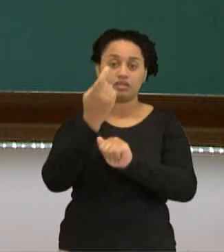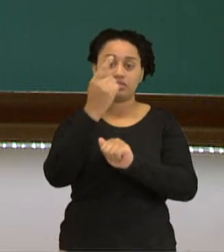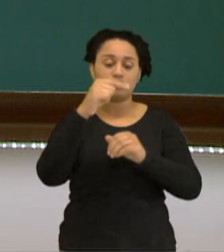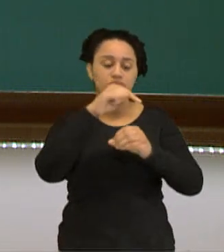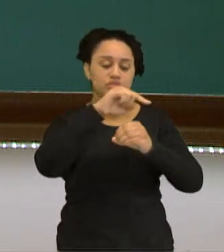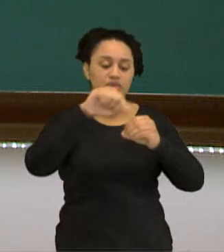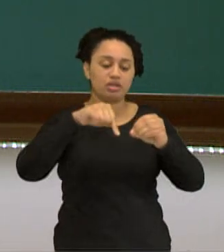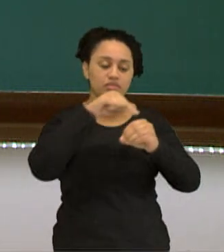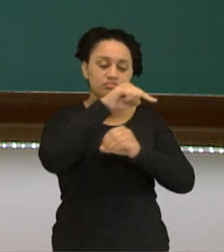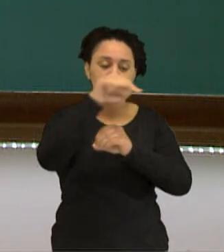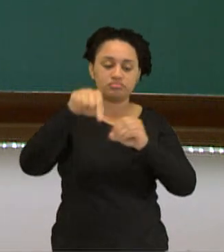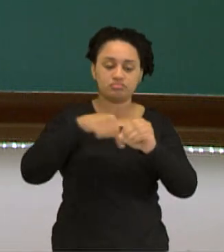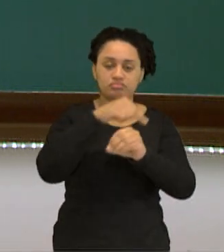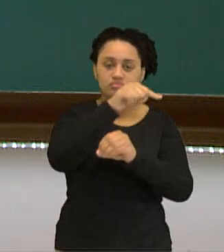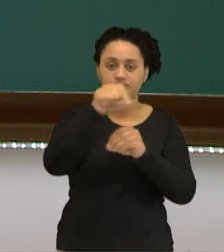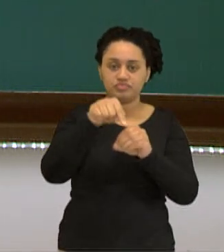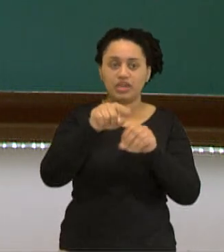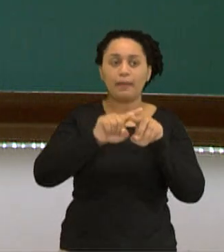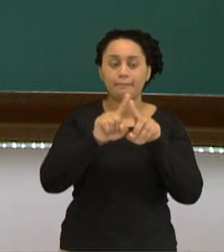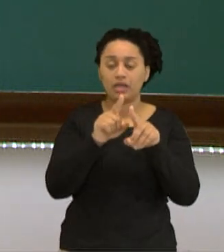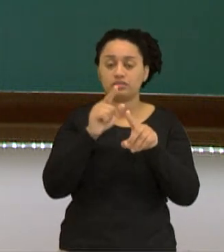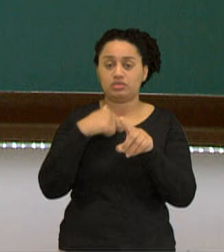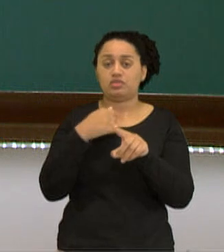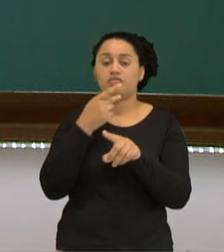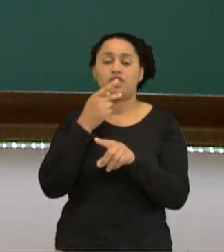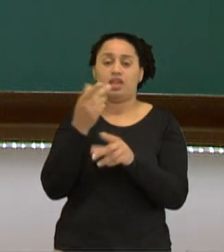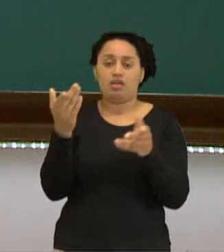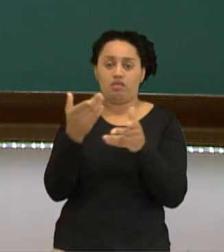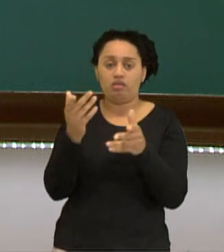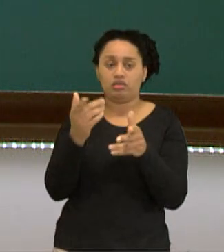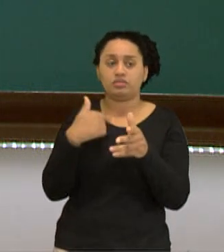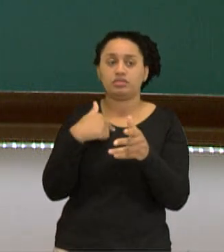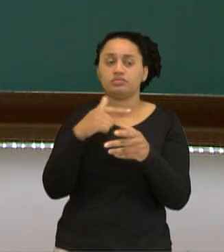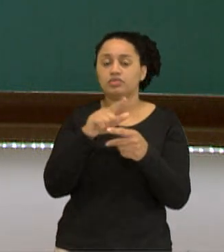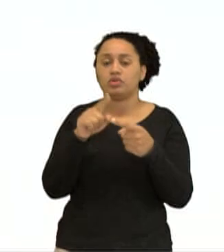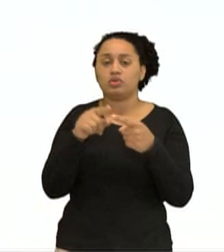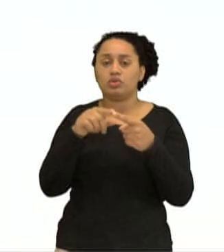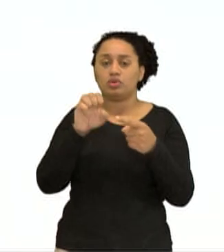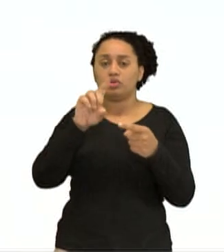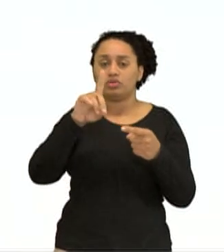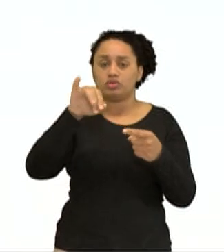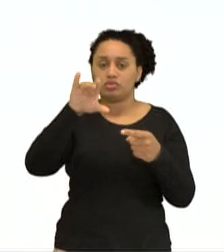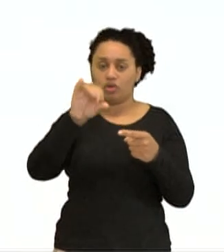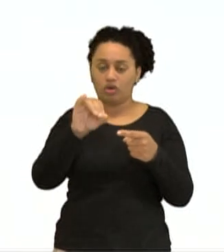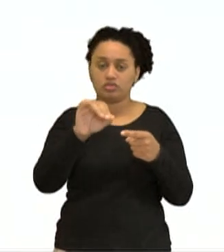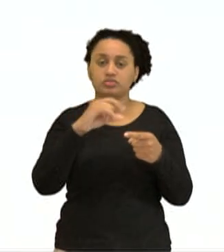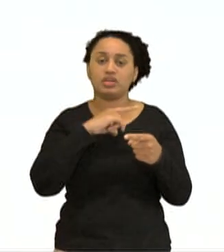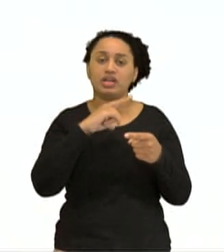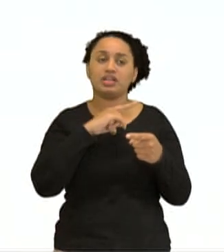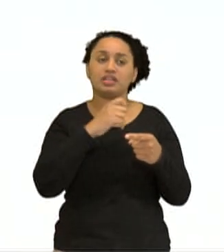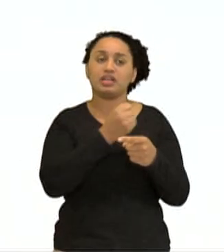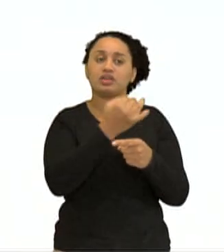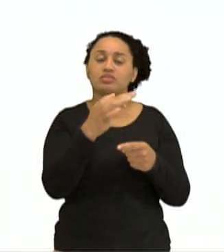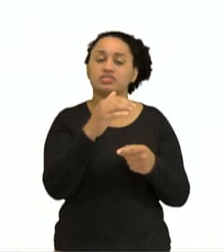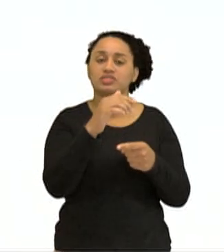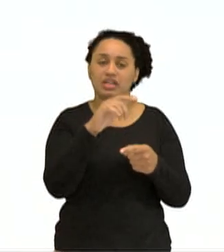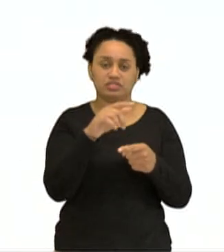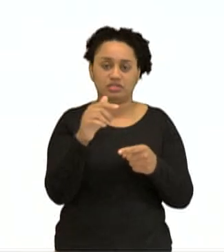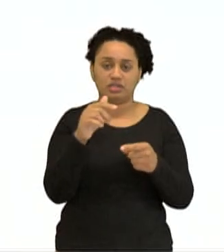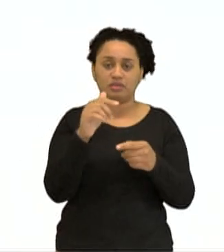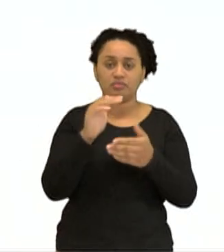Mas dos elementos que eu citei agora, o sódio, por exemplo, você pega lá o elemento sódio, ele tem carga negativa igual a